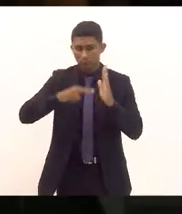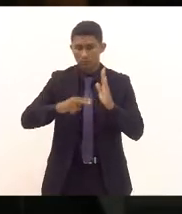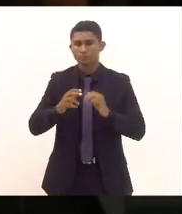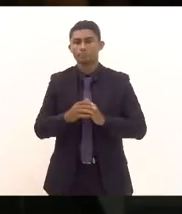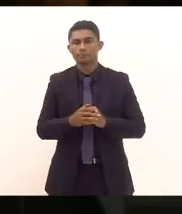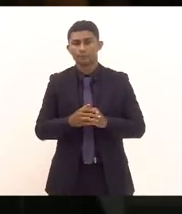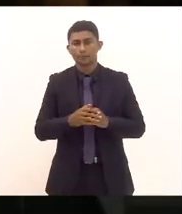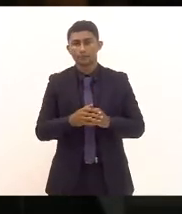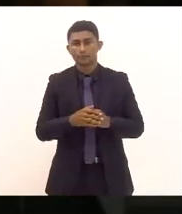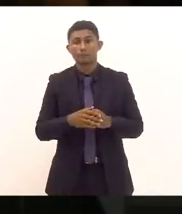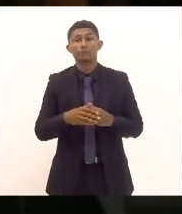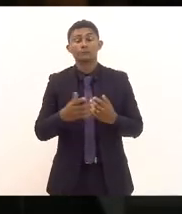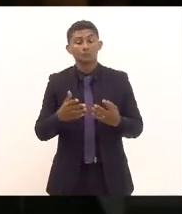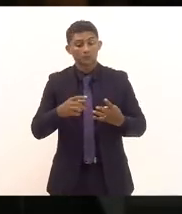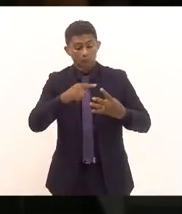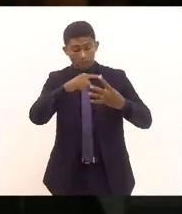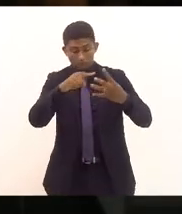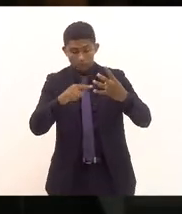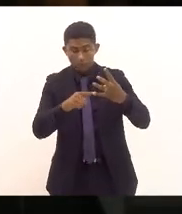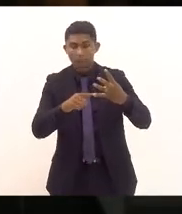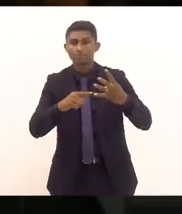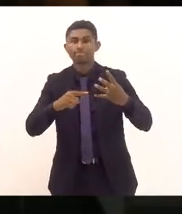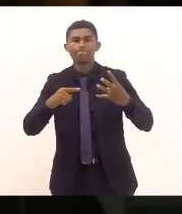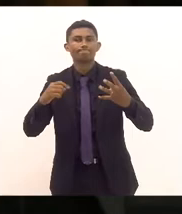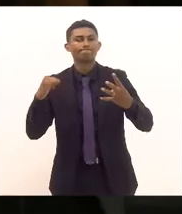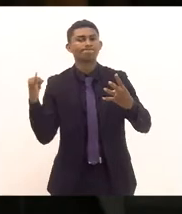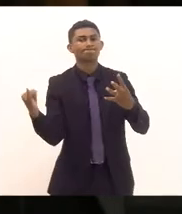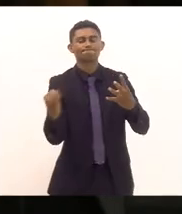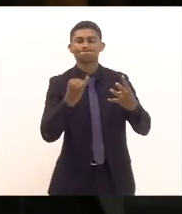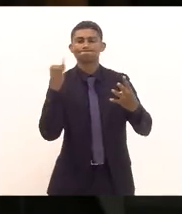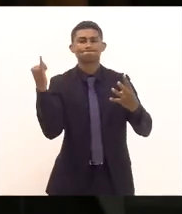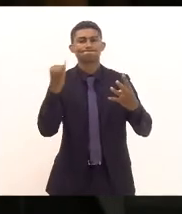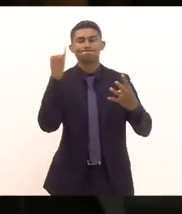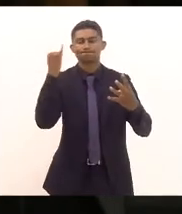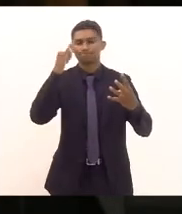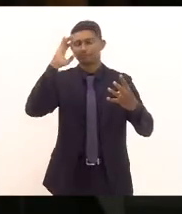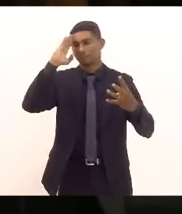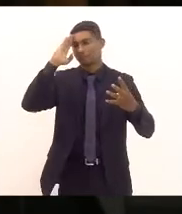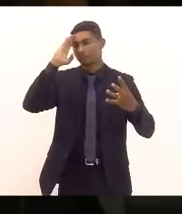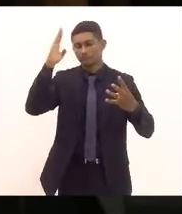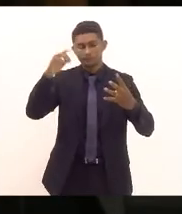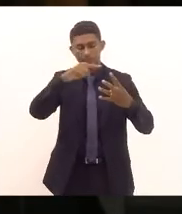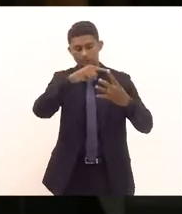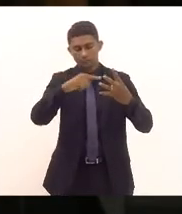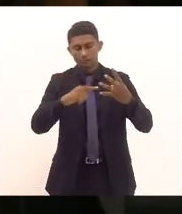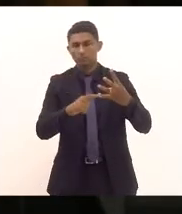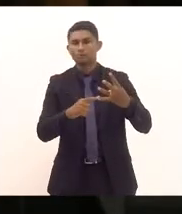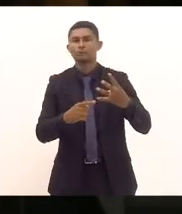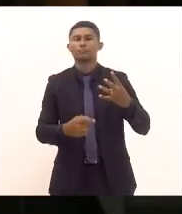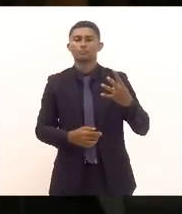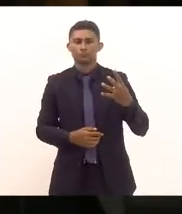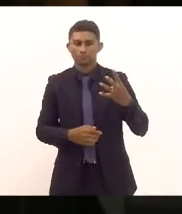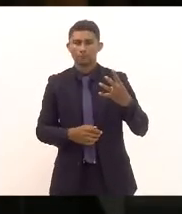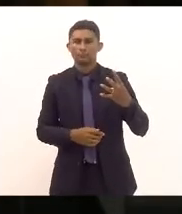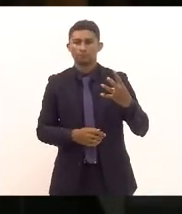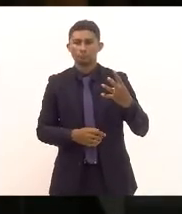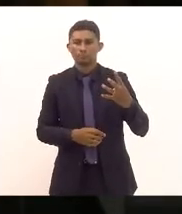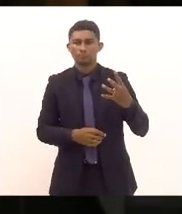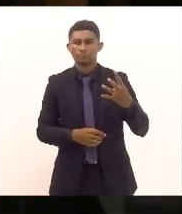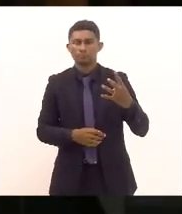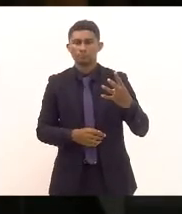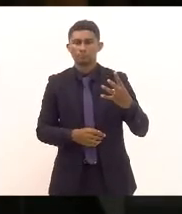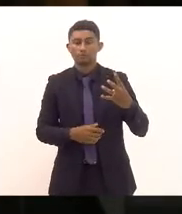e são considerados bens e serviços essenciais em